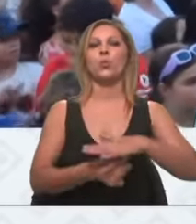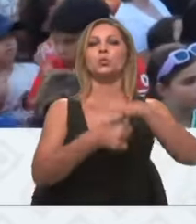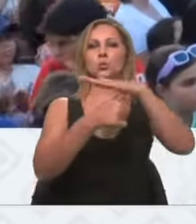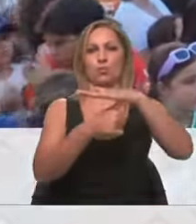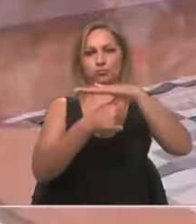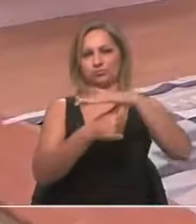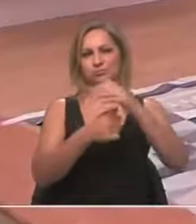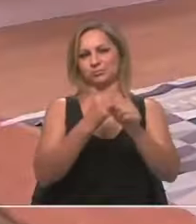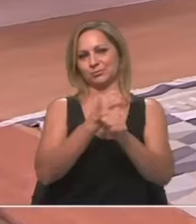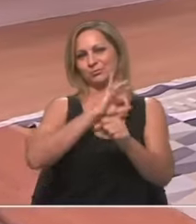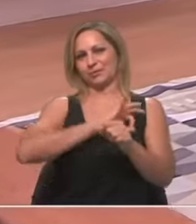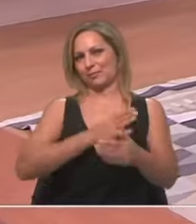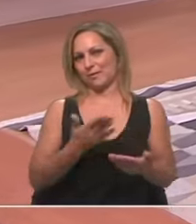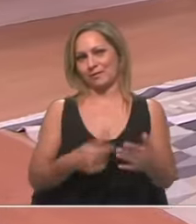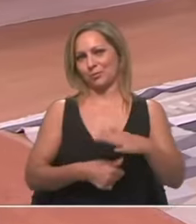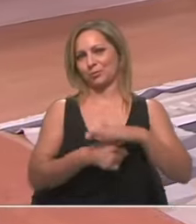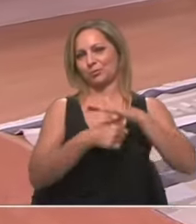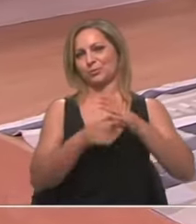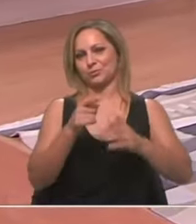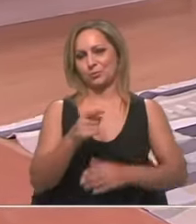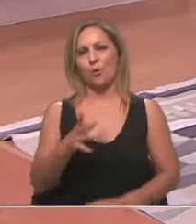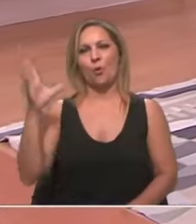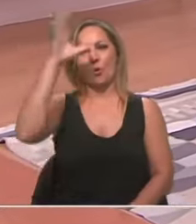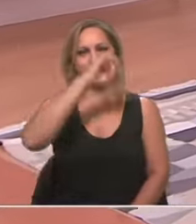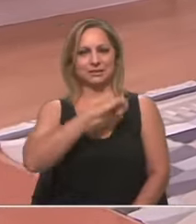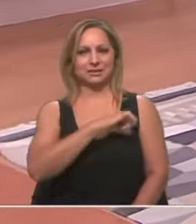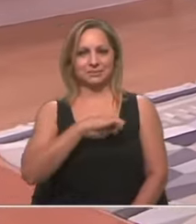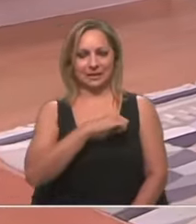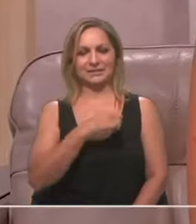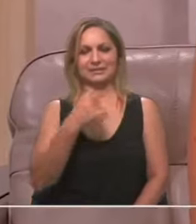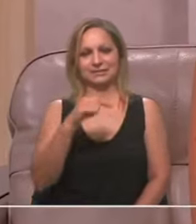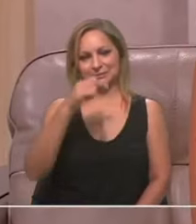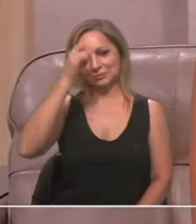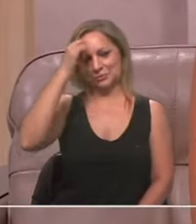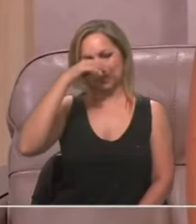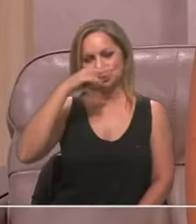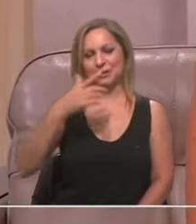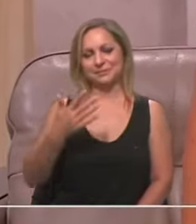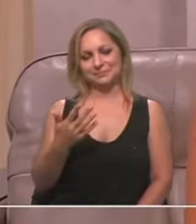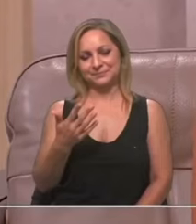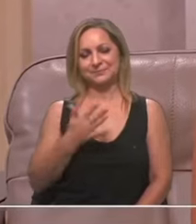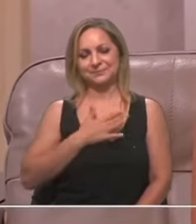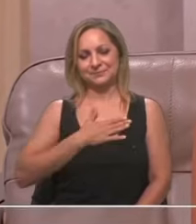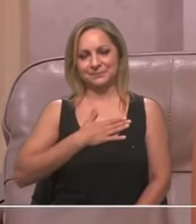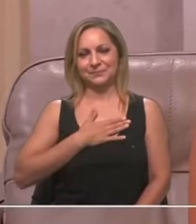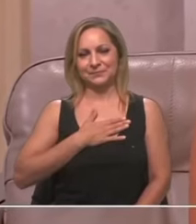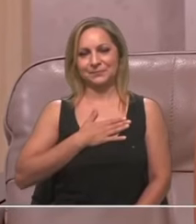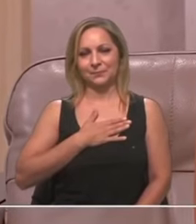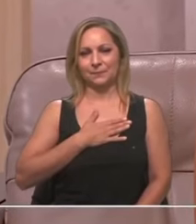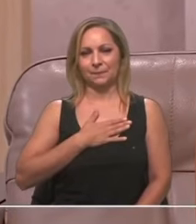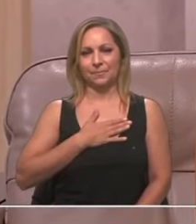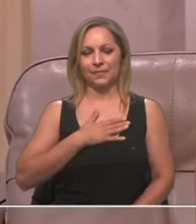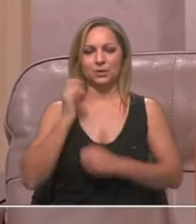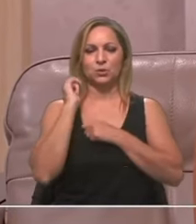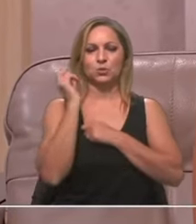é? Sim. E conseguir ser medalhado, e nós temos uma história muito, muito marcante no